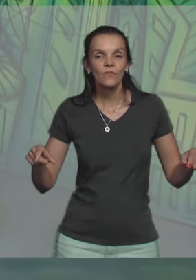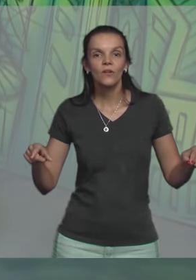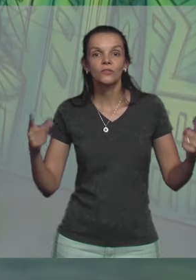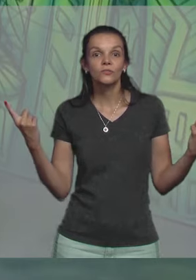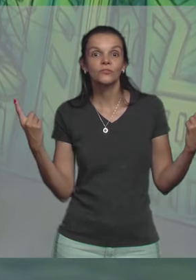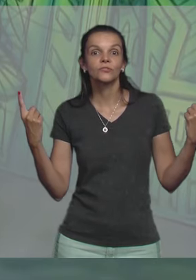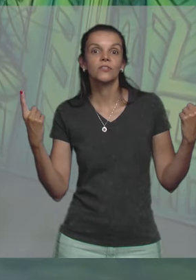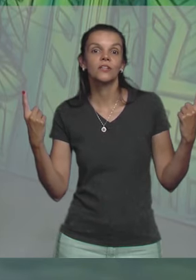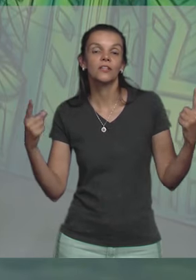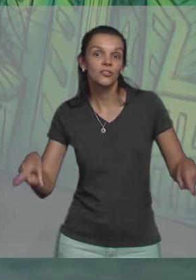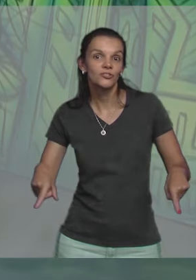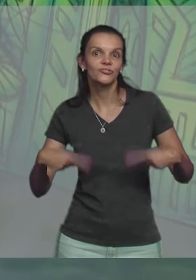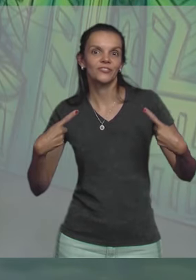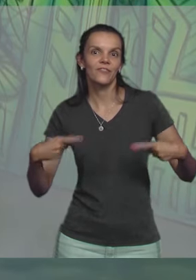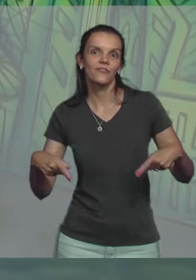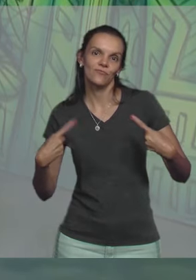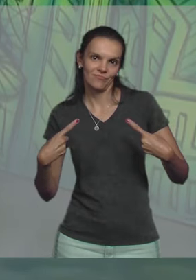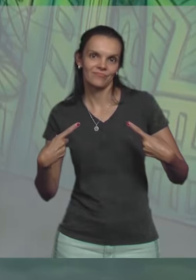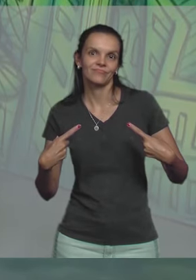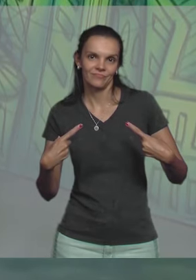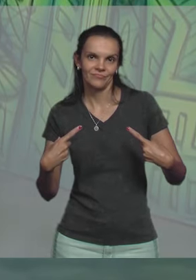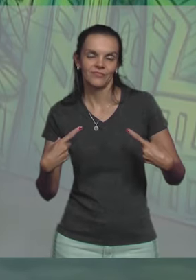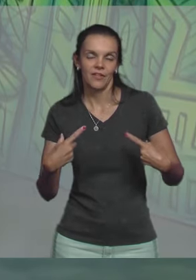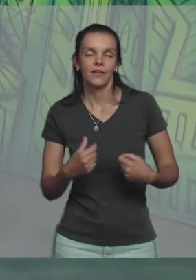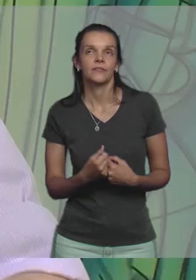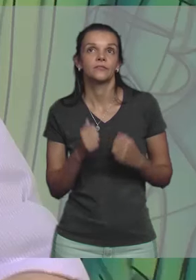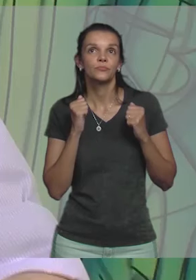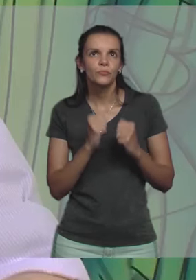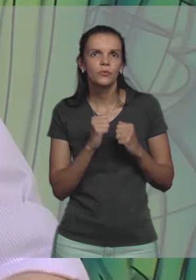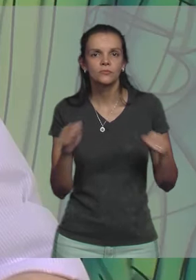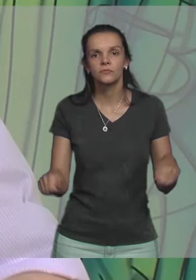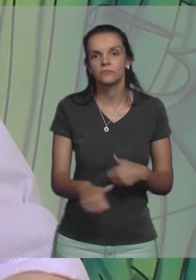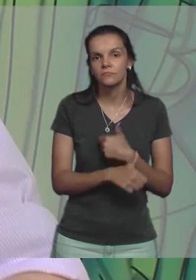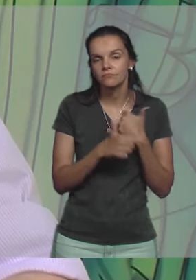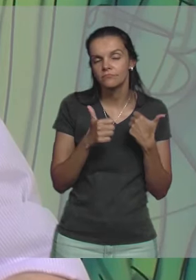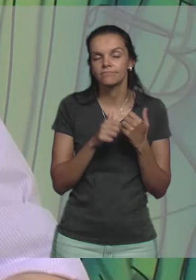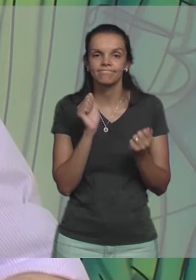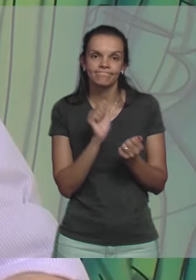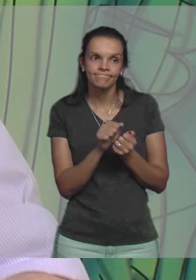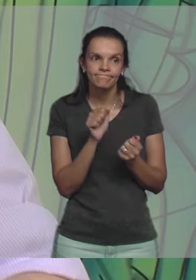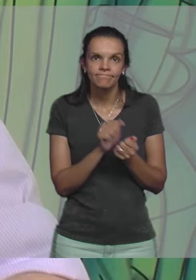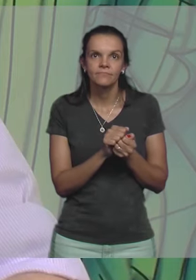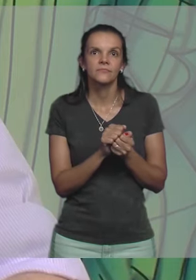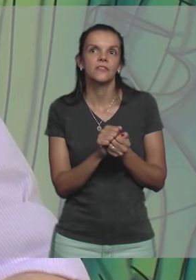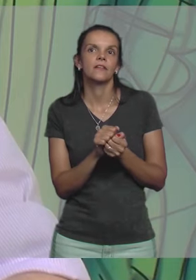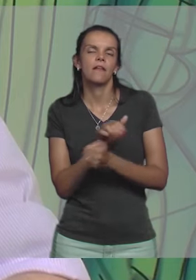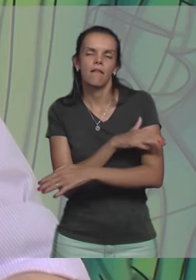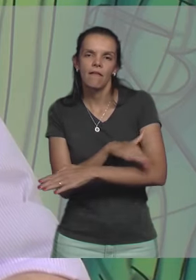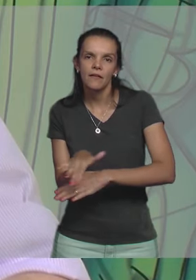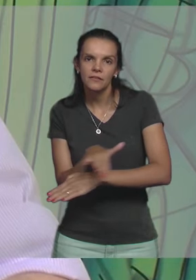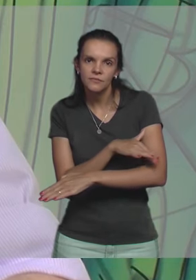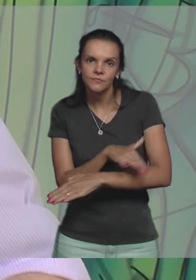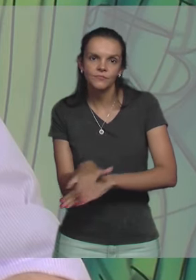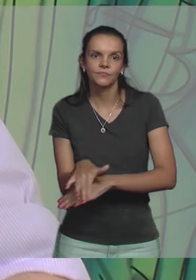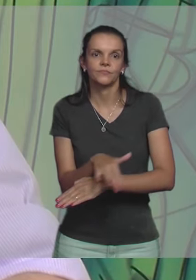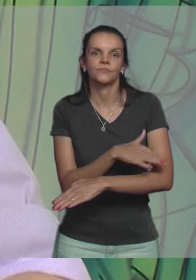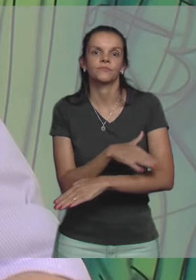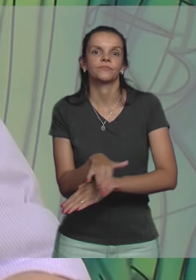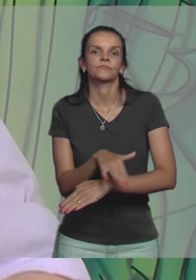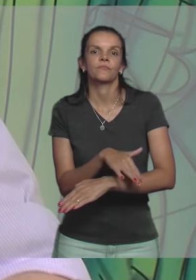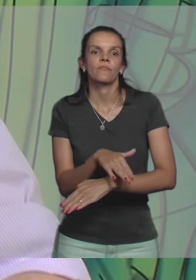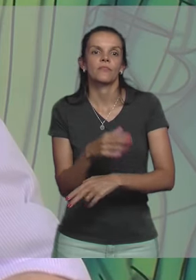podemos fazer melhorias nos sistemas ou físicos, nas nossas ruas, nas nossas avenidas, no sentido de